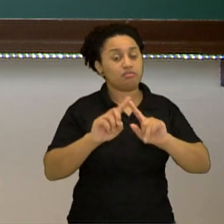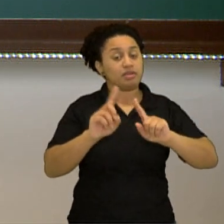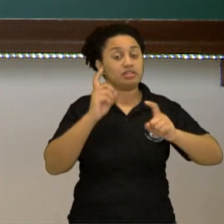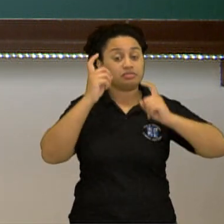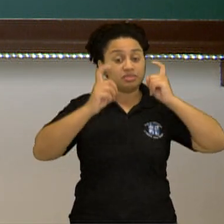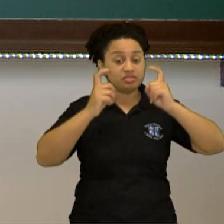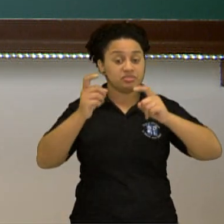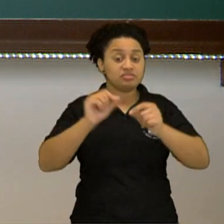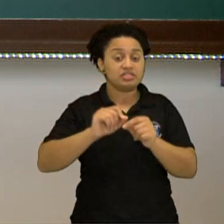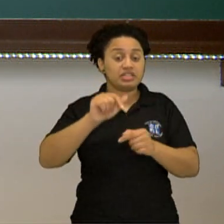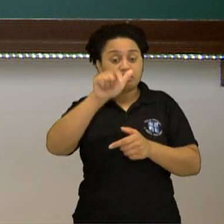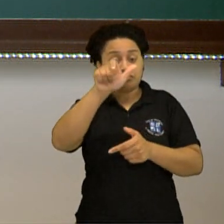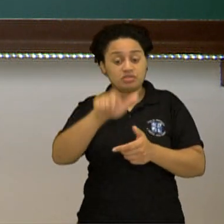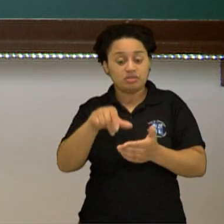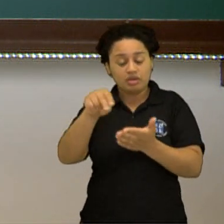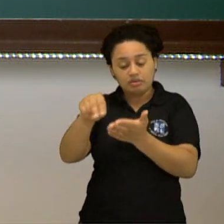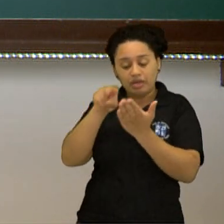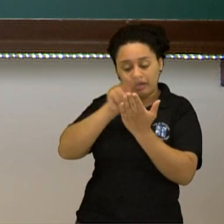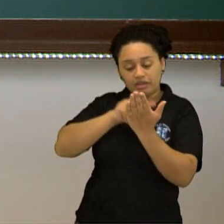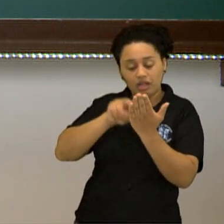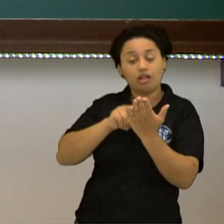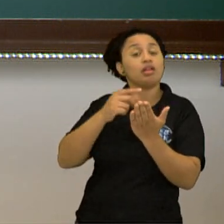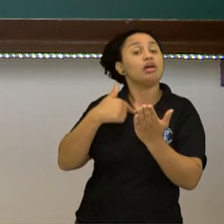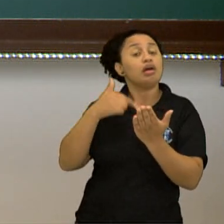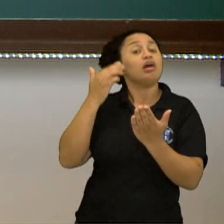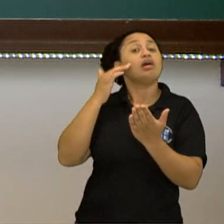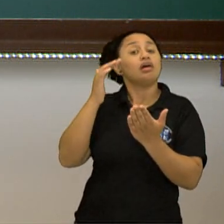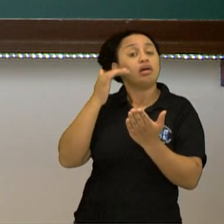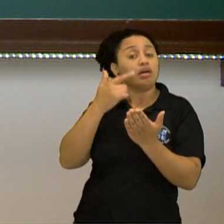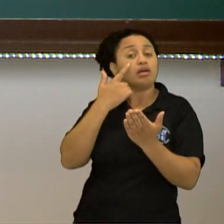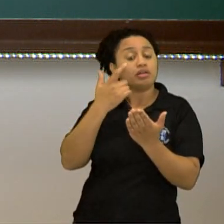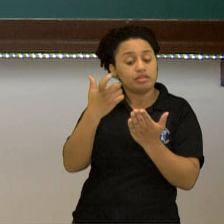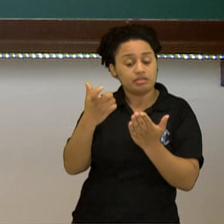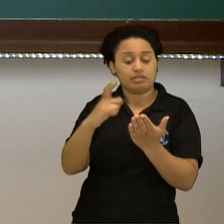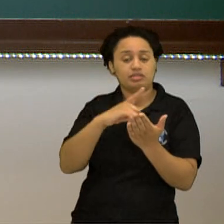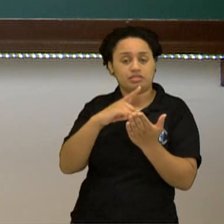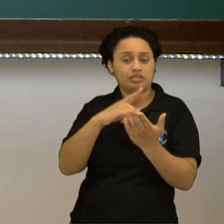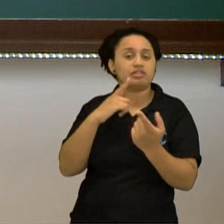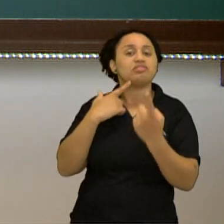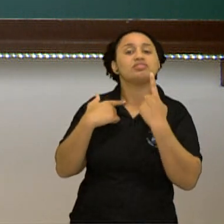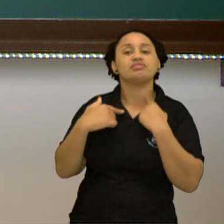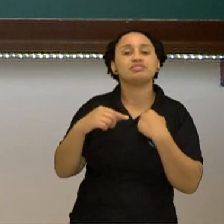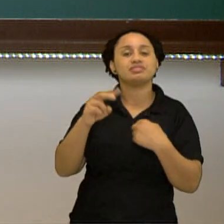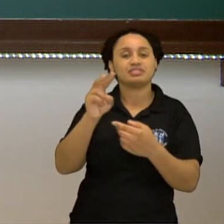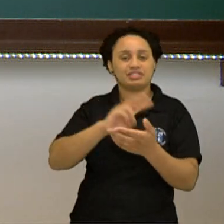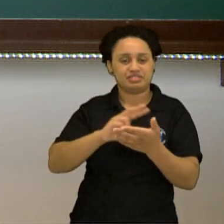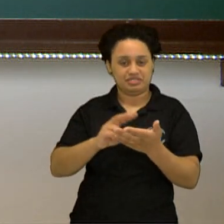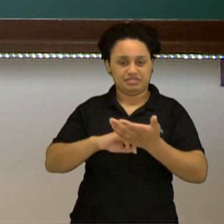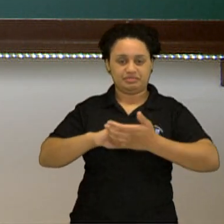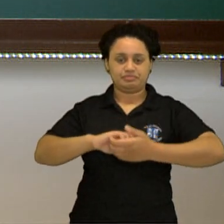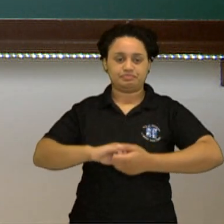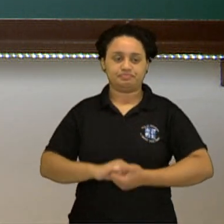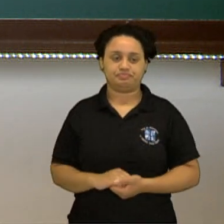se identifique, com que o leitor queira, se interesse pela leitura. A preocupação maior era essa.